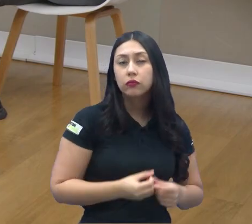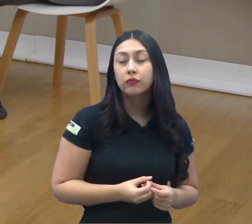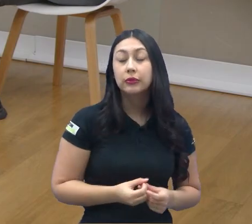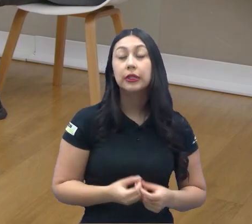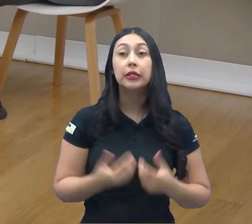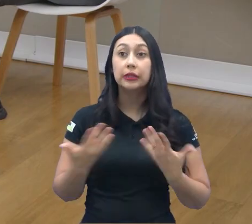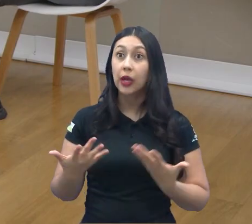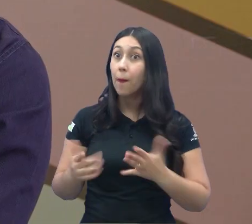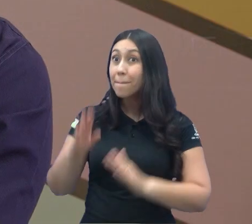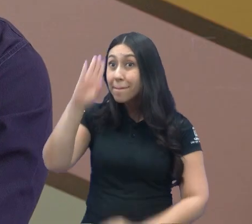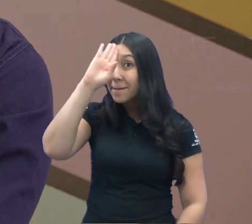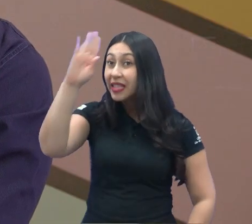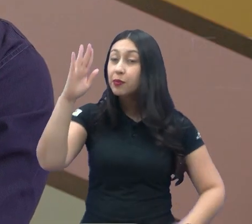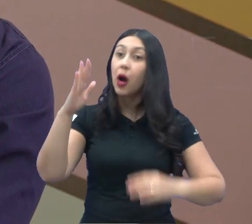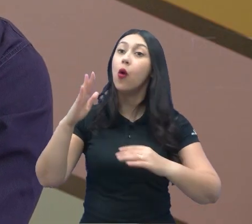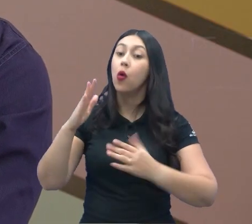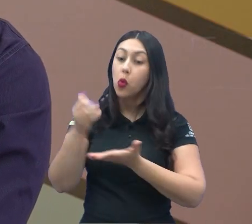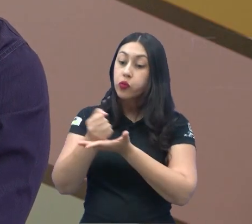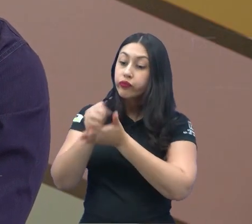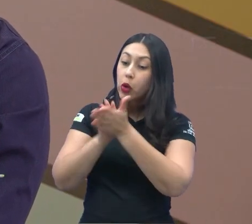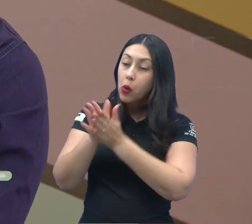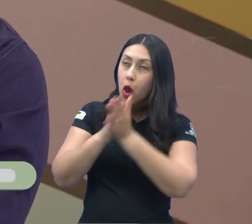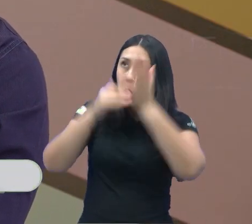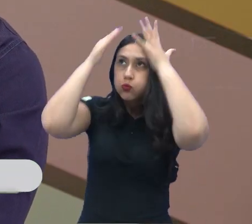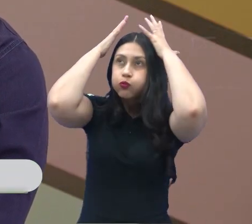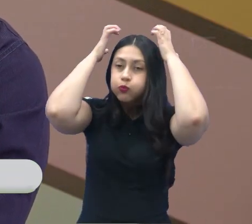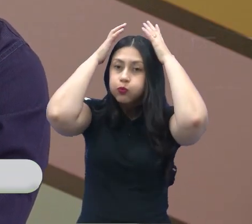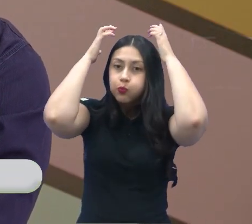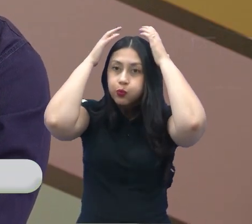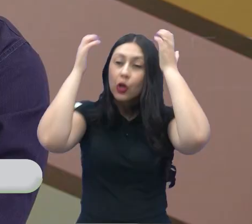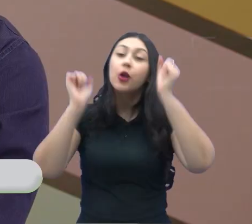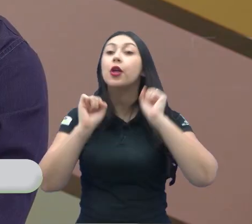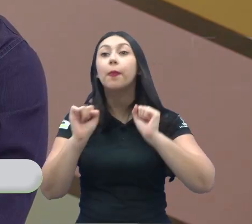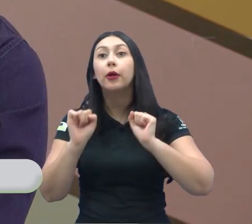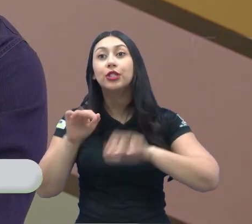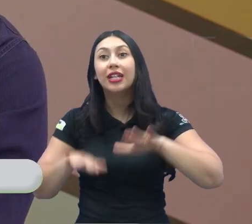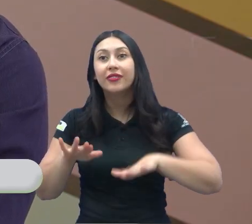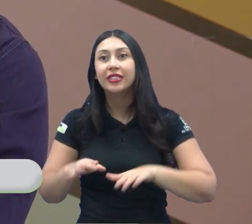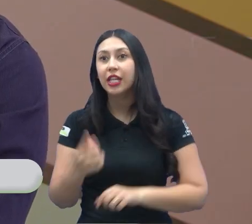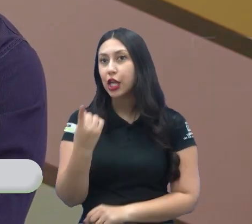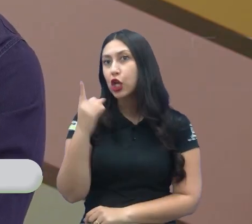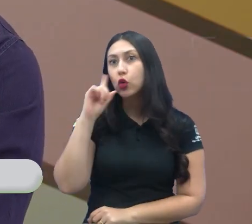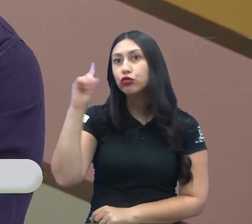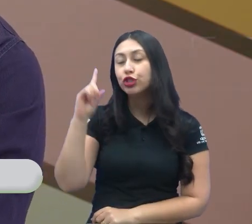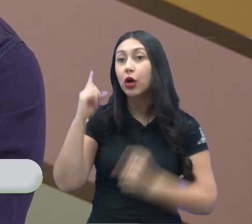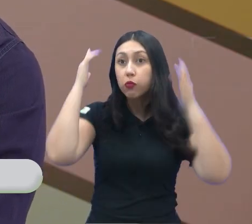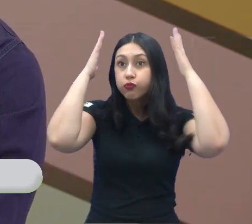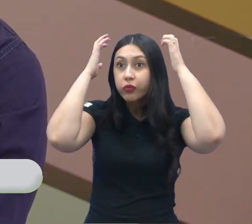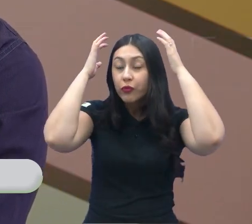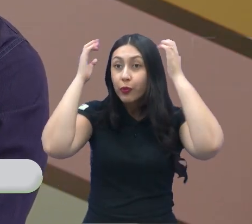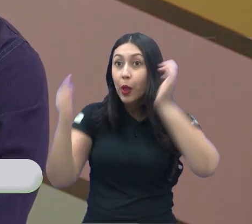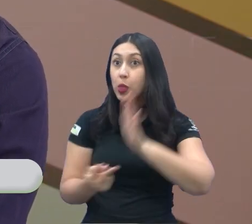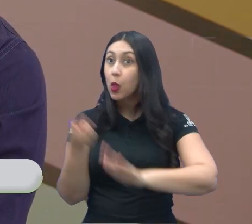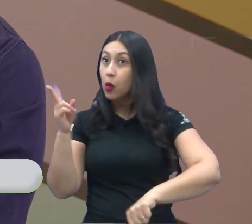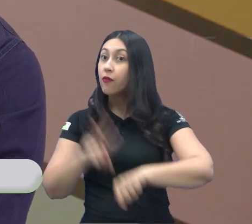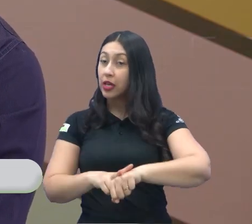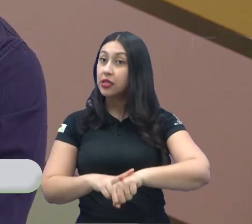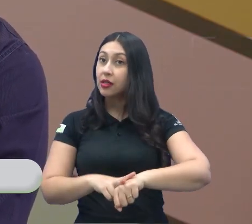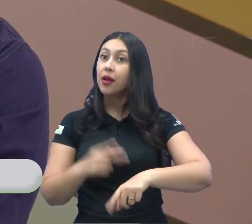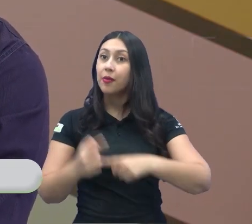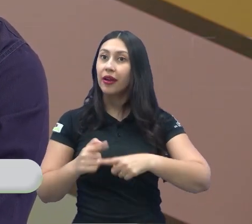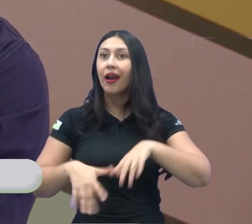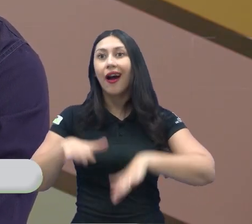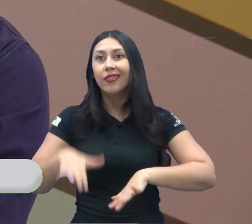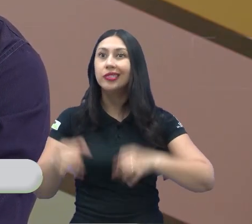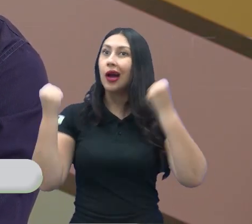lavagem vai ser a principal, tá? Eu diria que em alguns casos até, ela pode lavar até, por exemplo, 2 vezes ao dia. Então, se é muito oleoso, ela tem uma rotina de atividade física